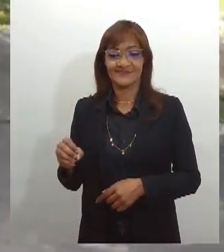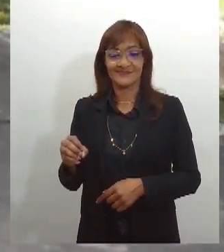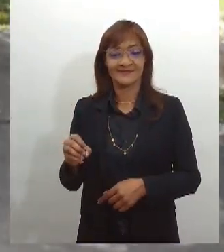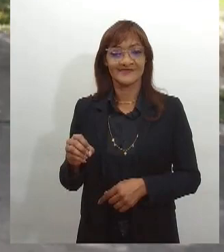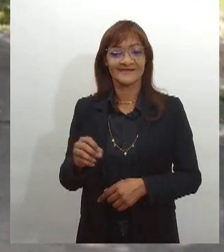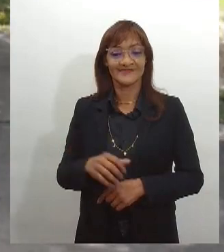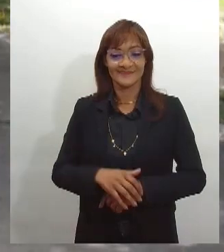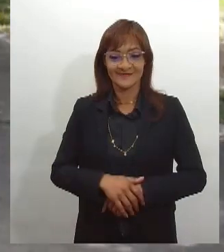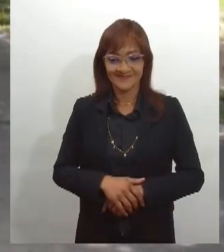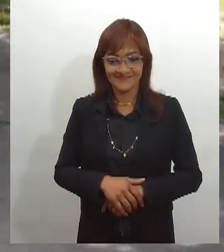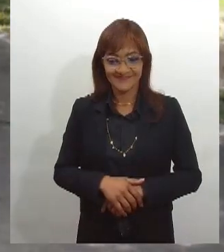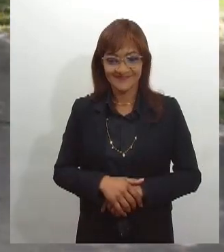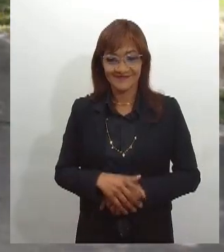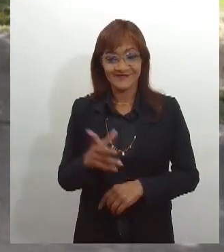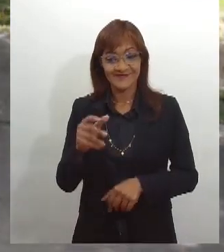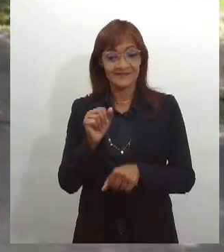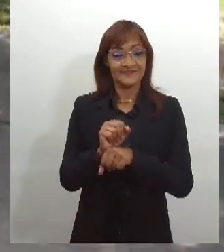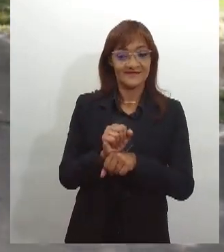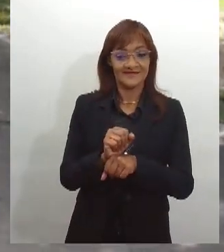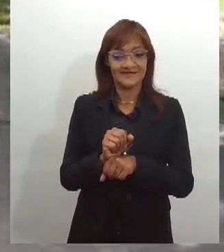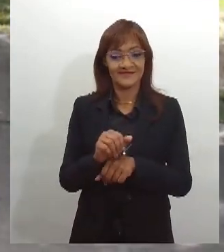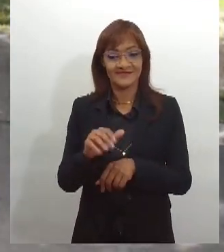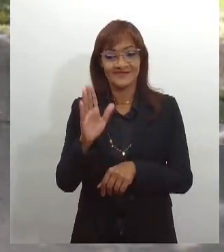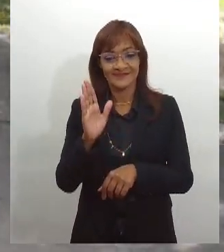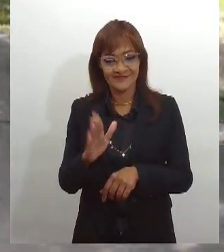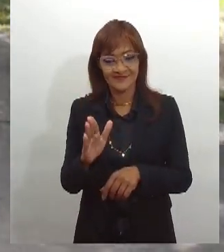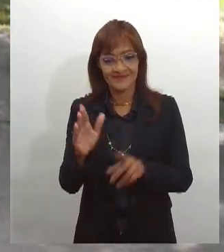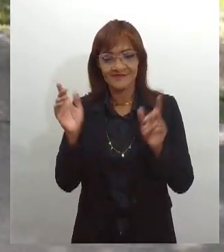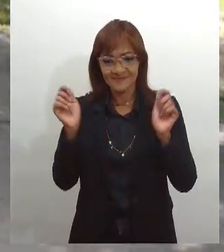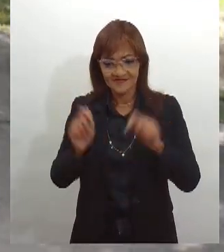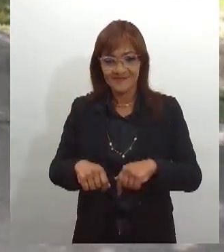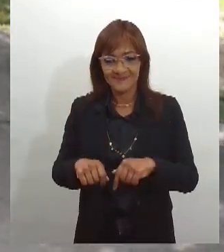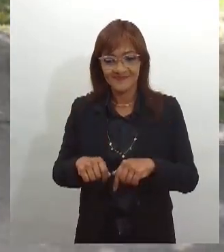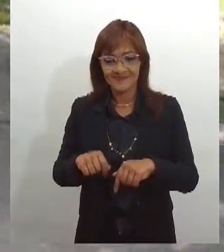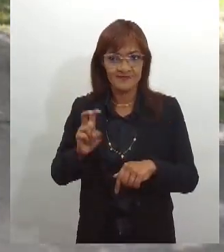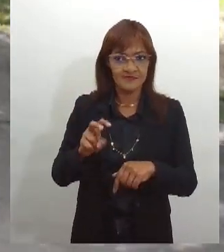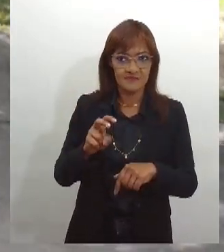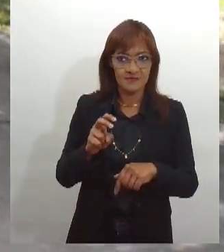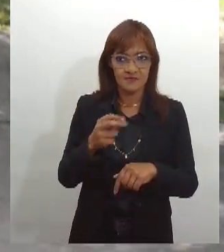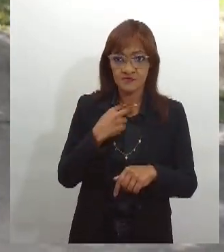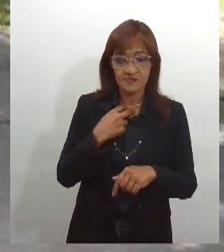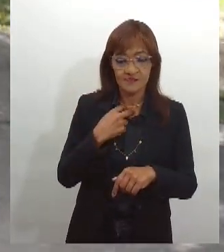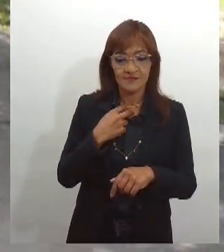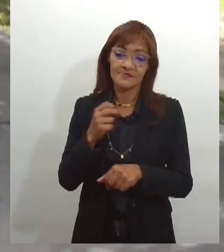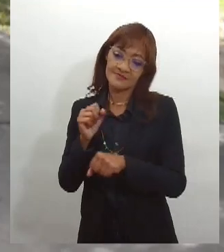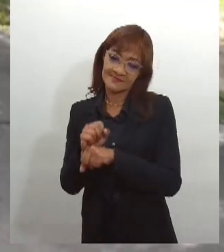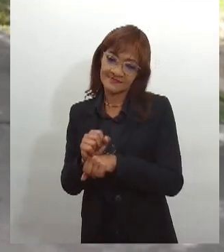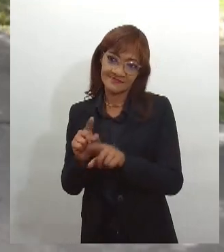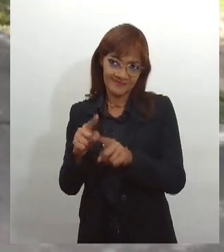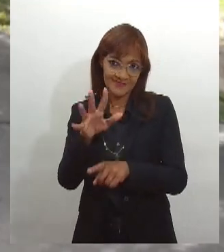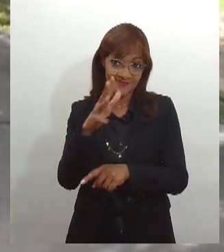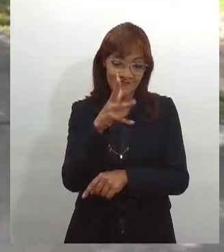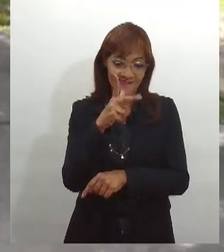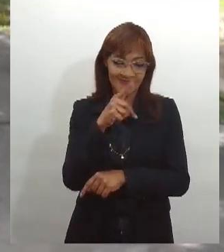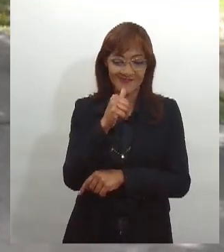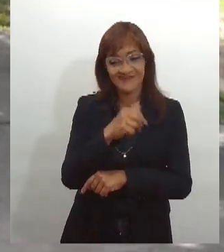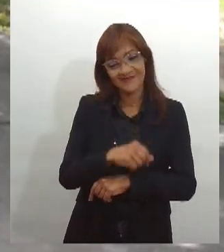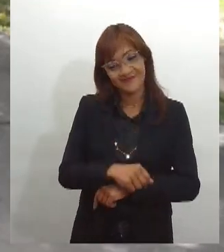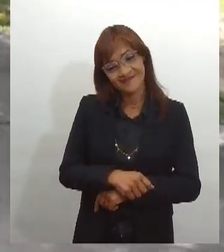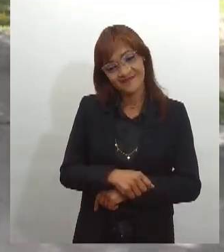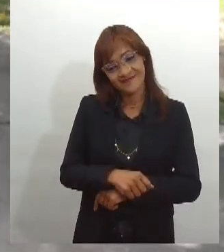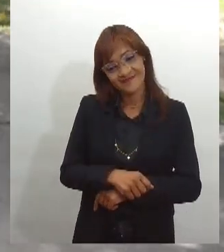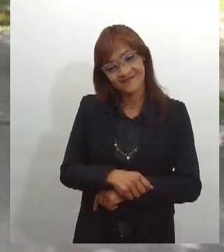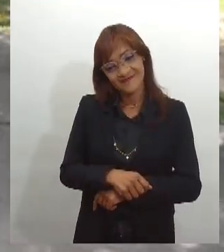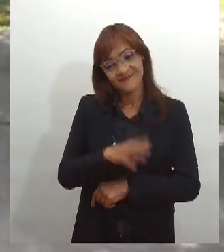deixar de correr quando tiver mais condições de andar. Aí, e que vai estar longe ainda, viu? É, que eu estou com